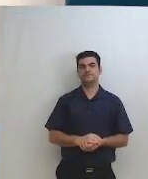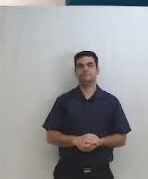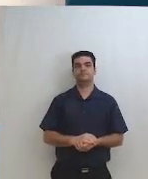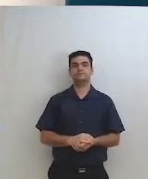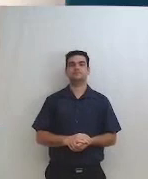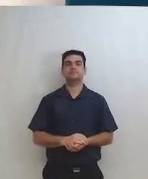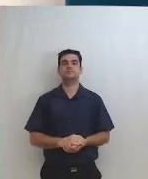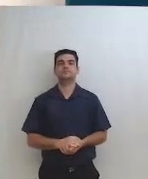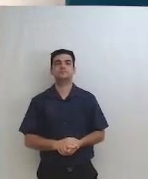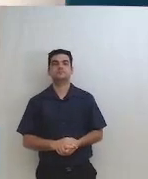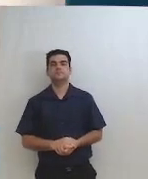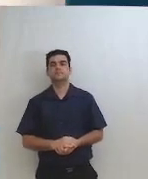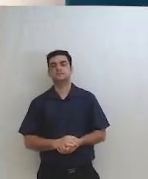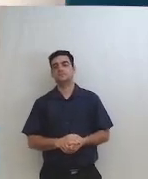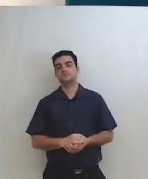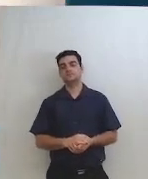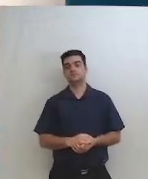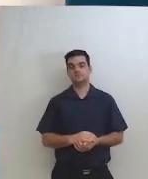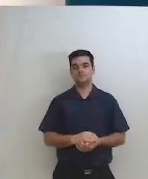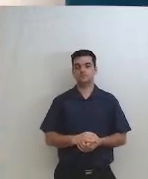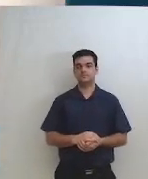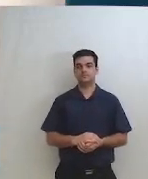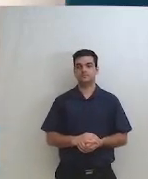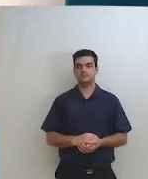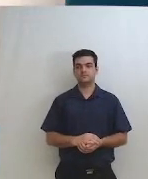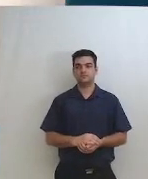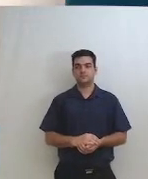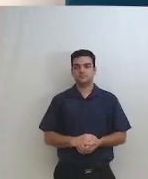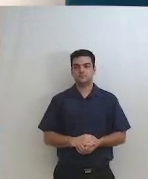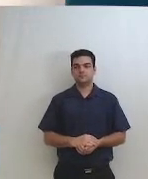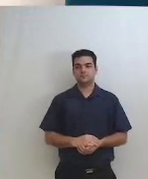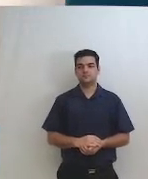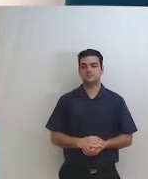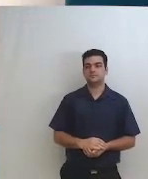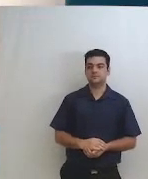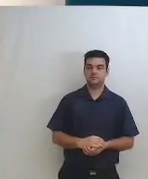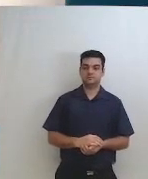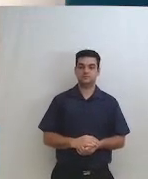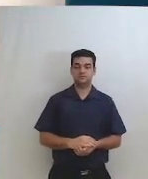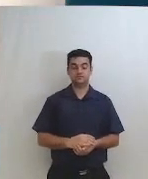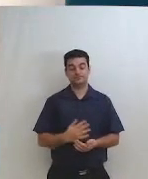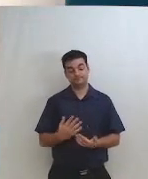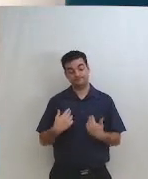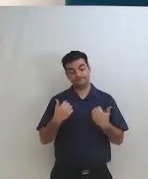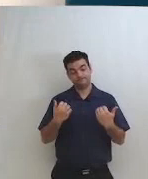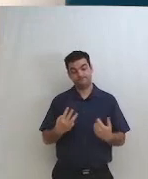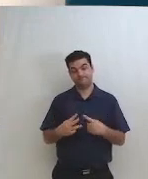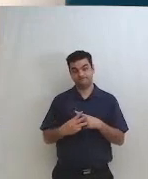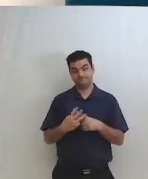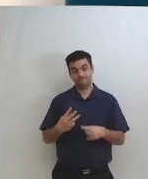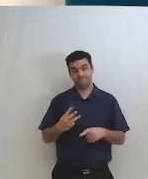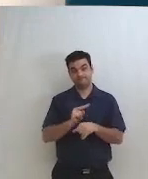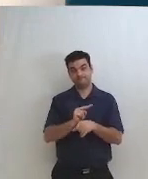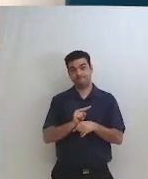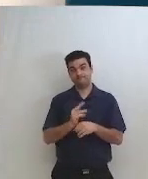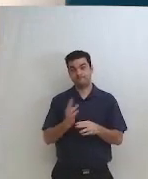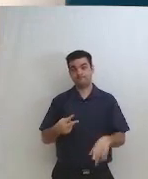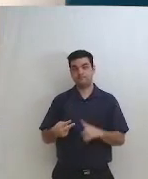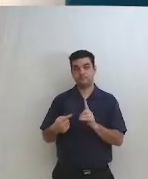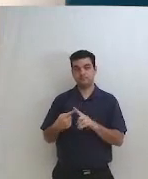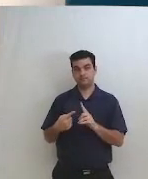Senhor presidente, aqui nós temos 3 teses, basicamente, da defesa. A primeira delas é que não